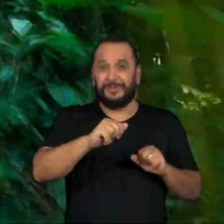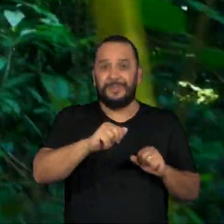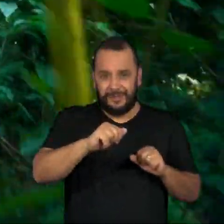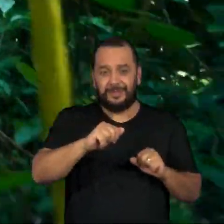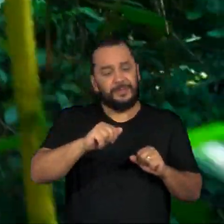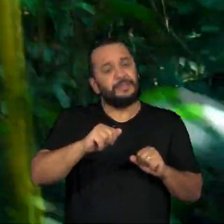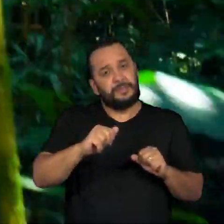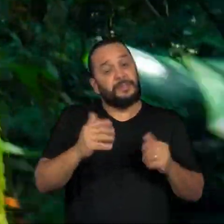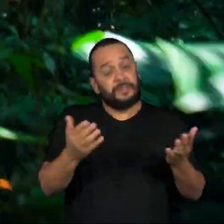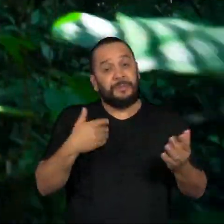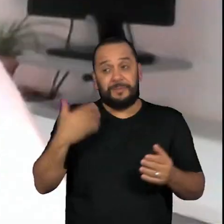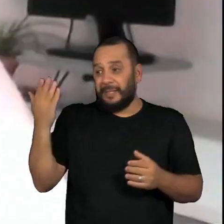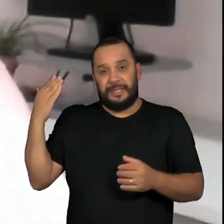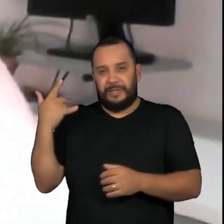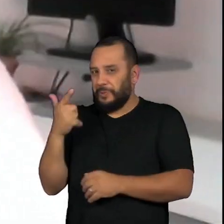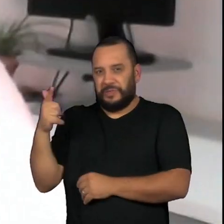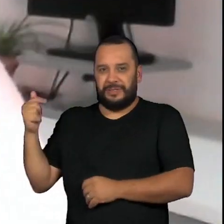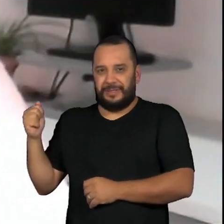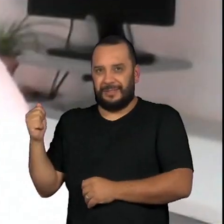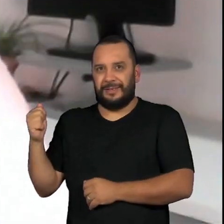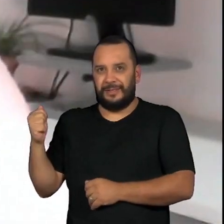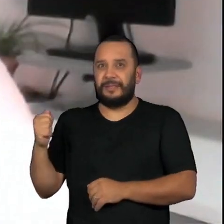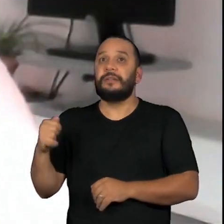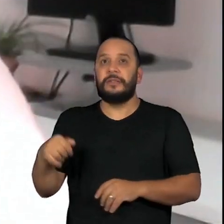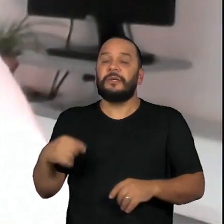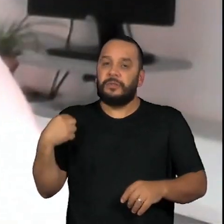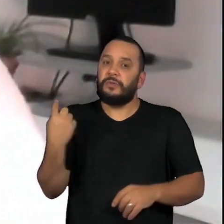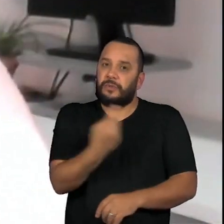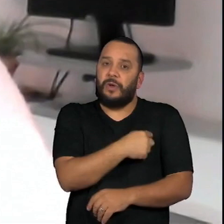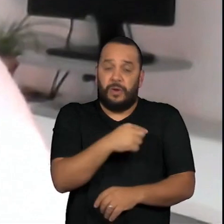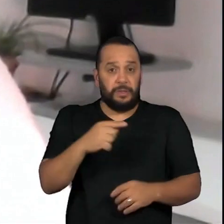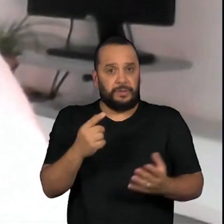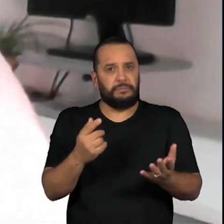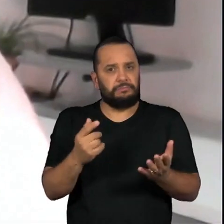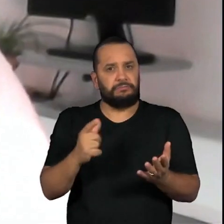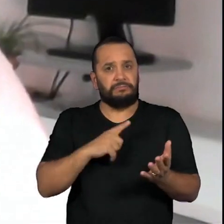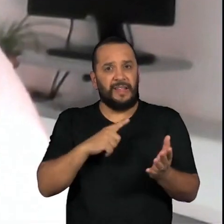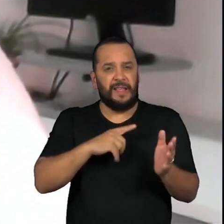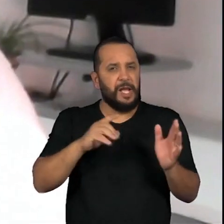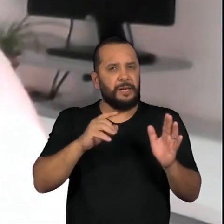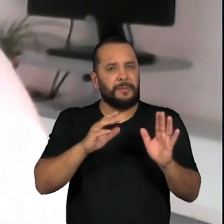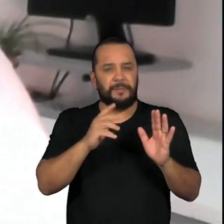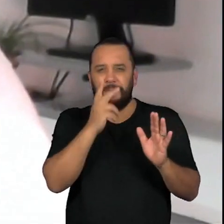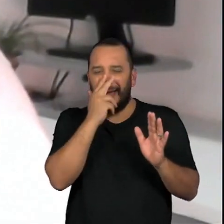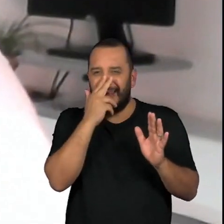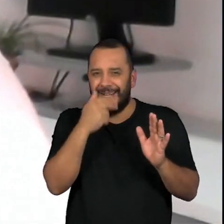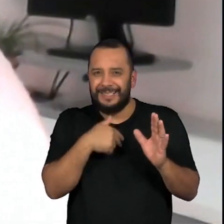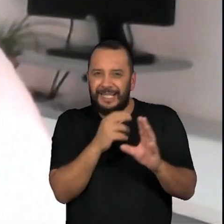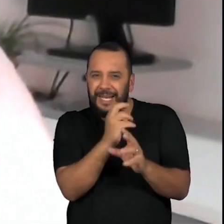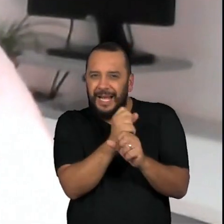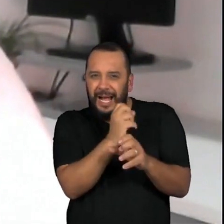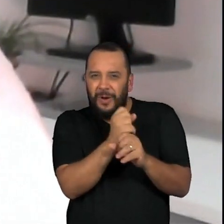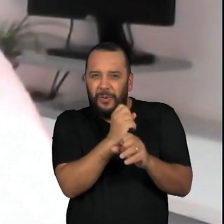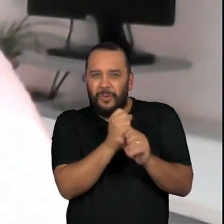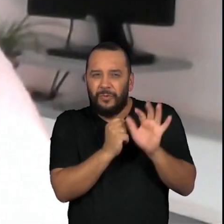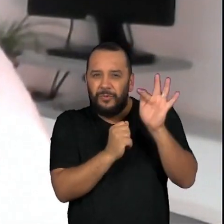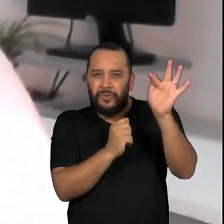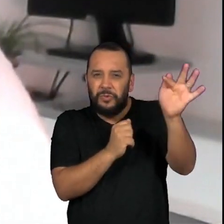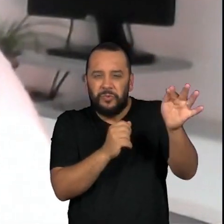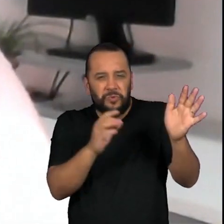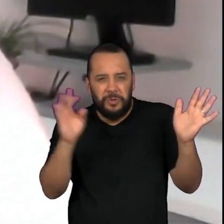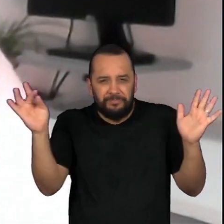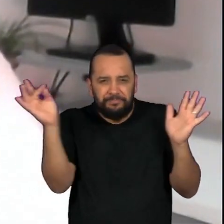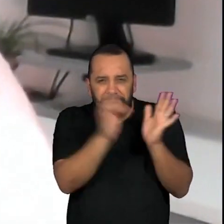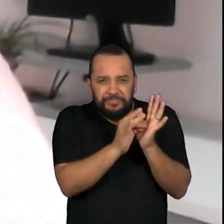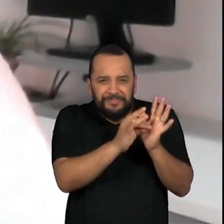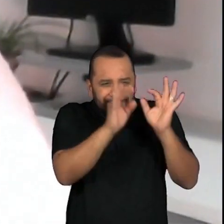de representar antes. Ele permite com que a gente coloque uma diversidade maior, não necessariamente de espécies,